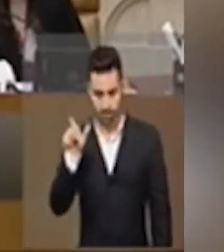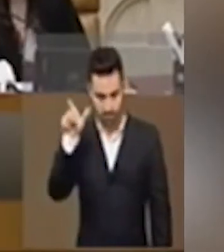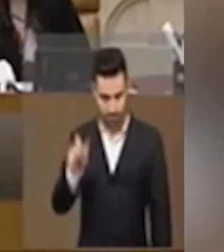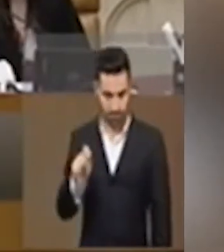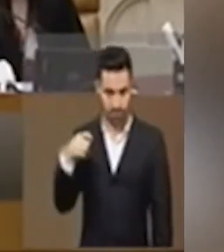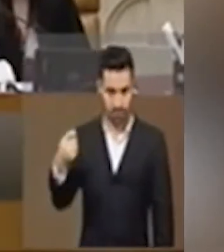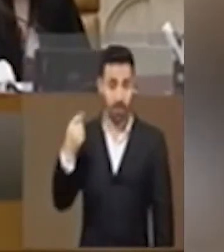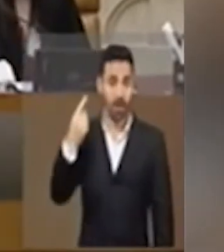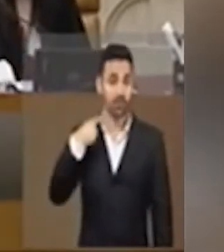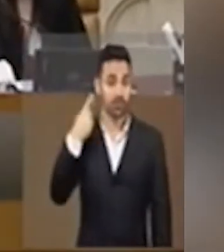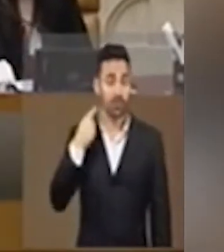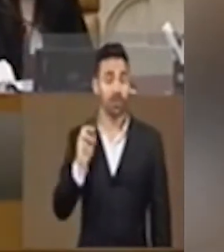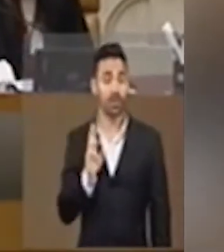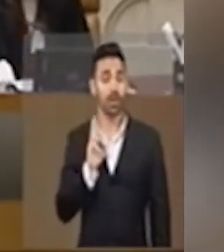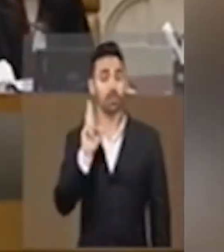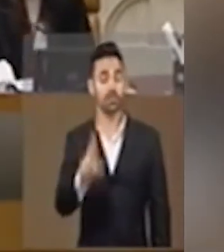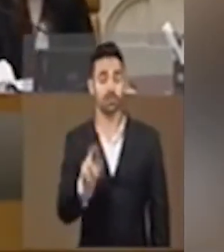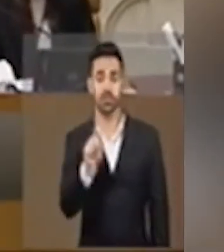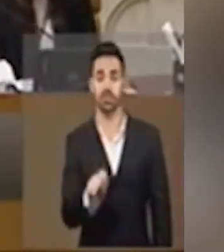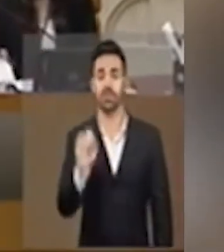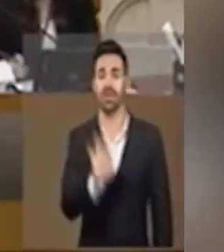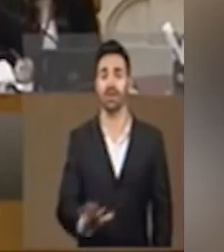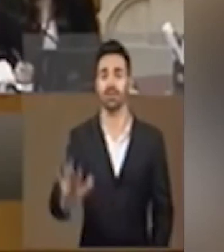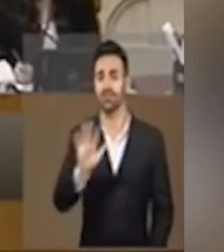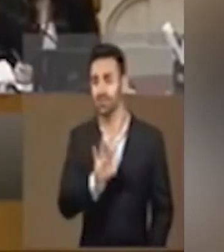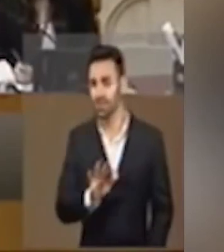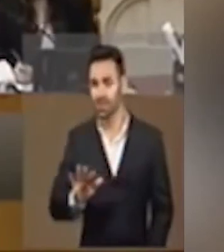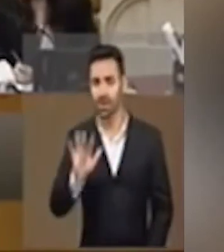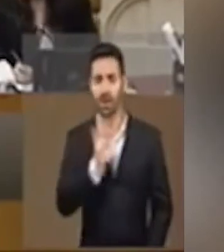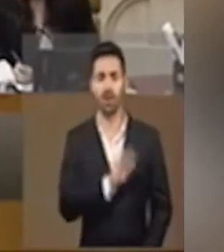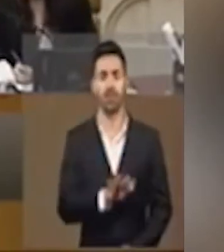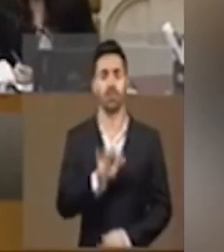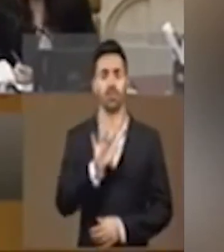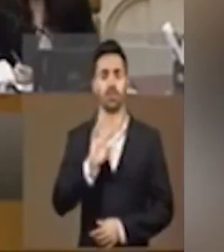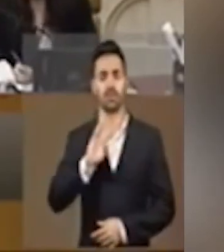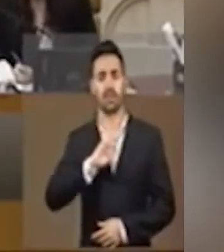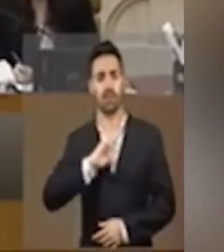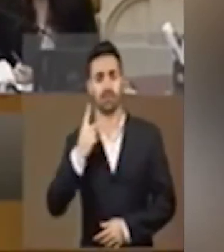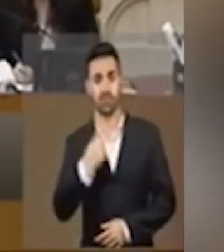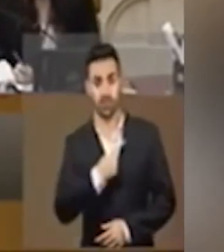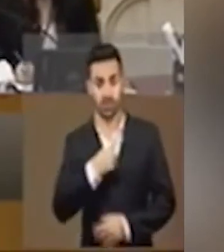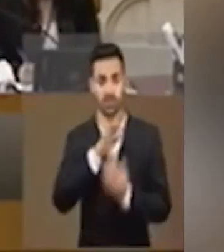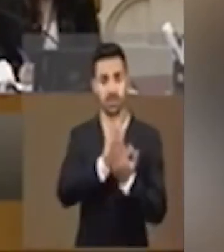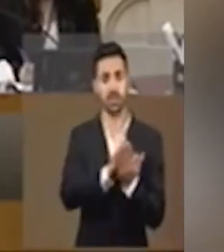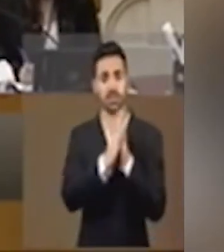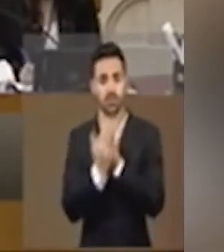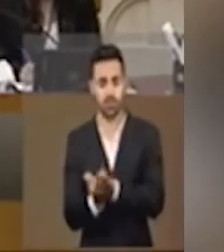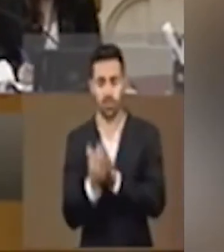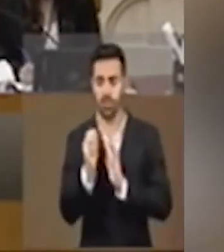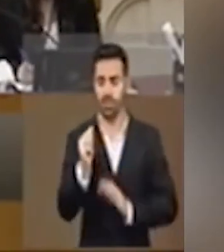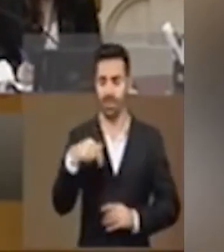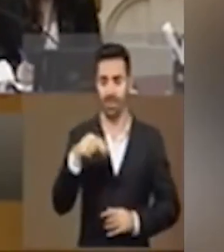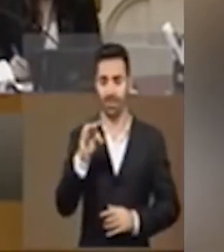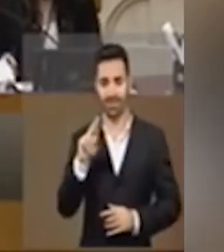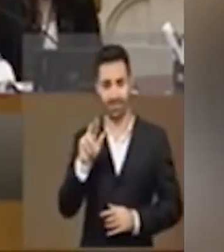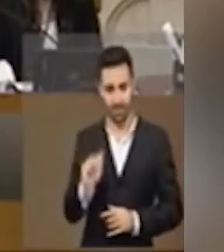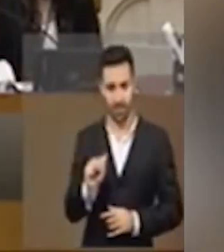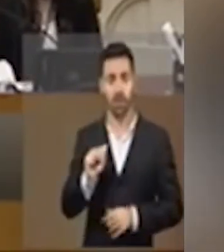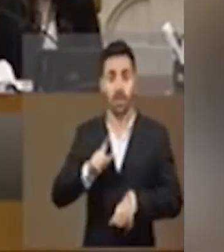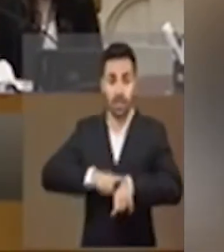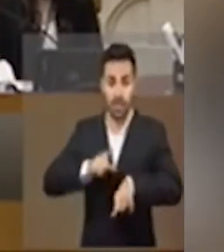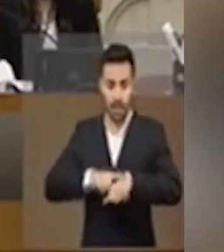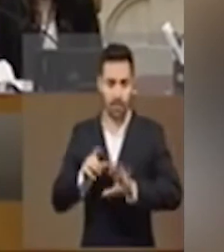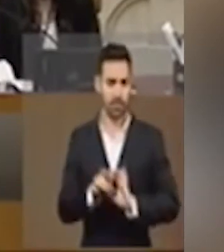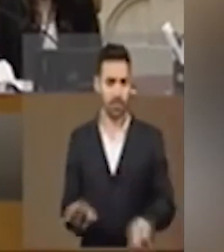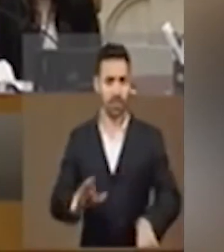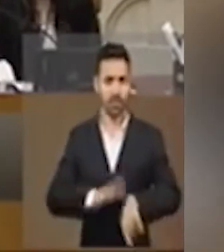advogado e representante da associação nacional de travestis e transexuais sandra também pelo tempo